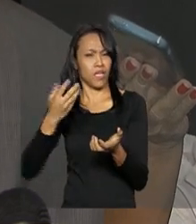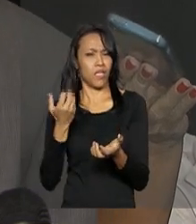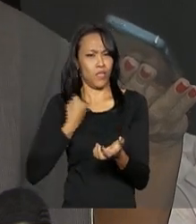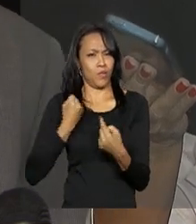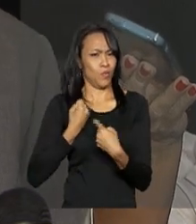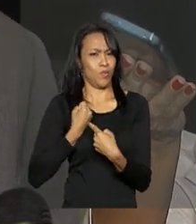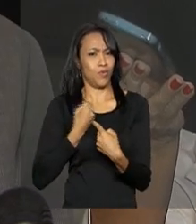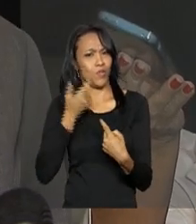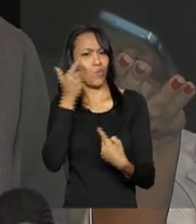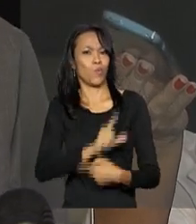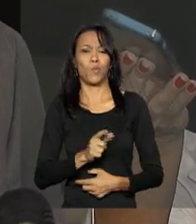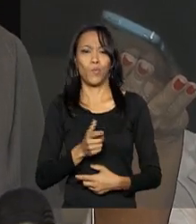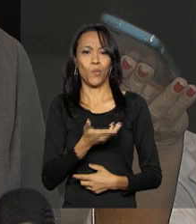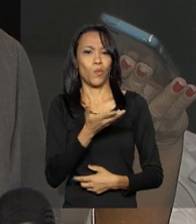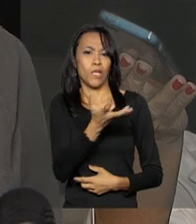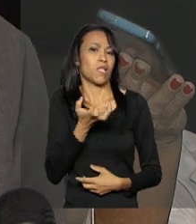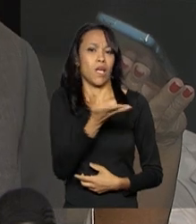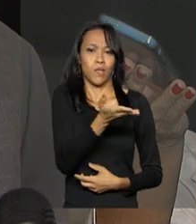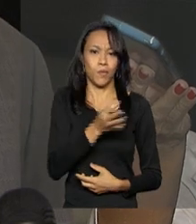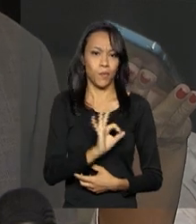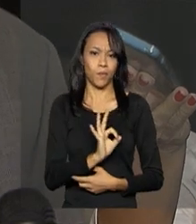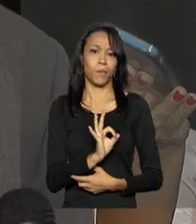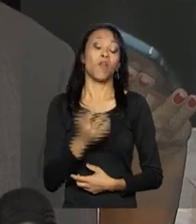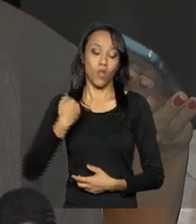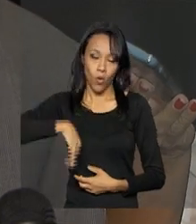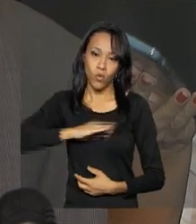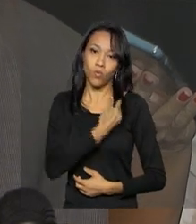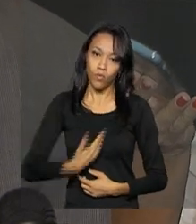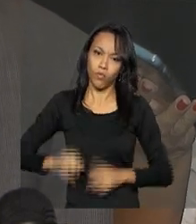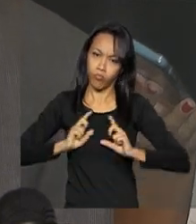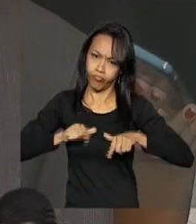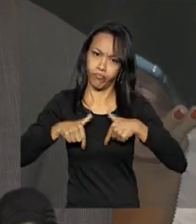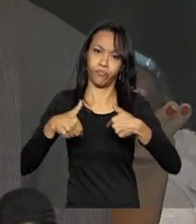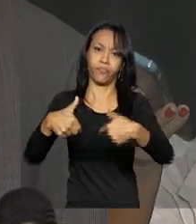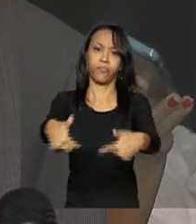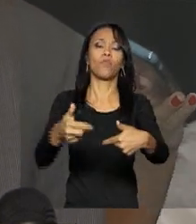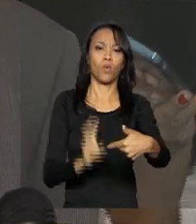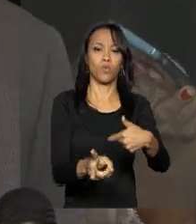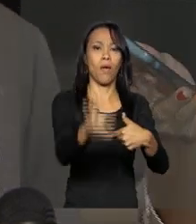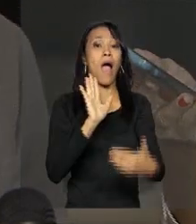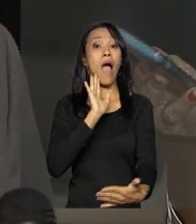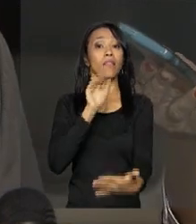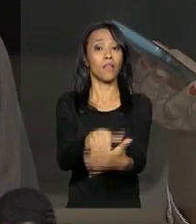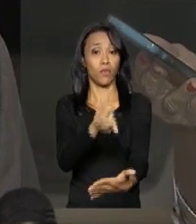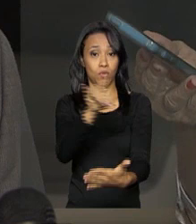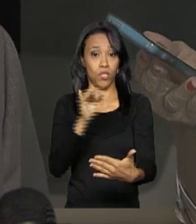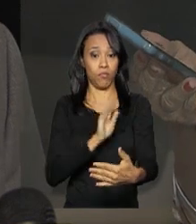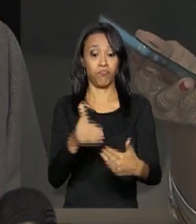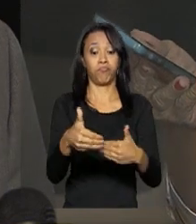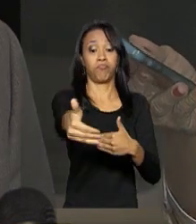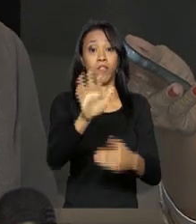resultado eh que eles gostariam nós vamos continuar trabalhando até o dia da votação em